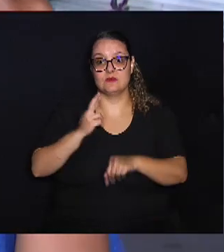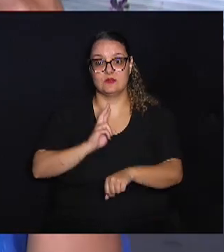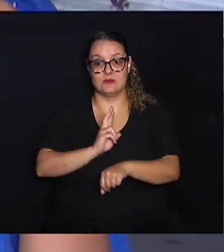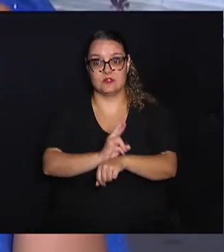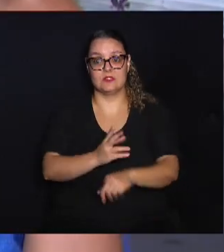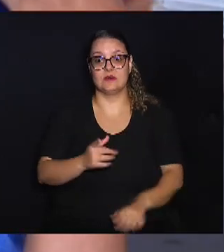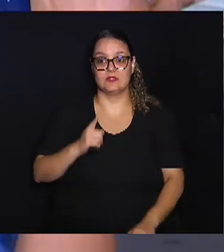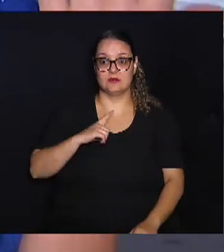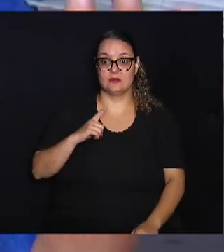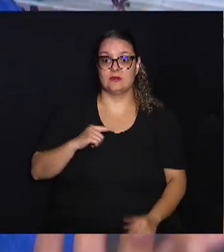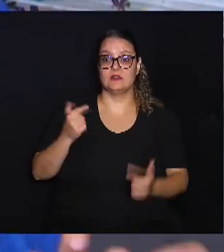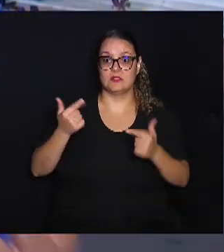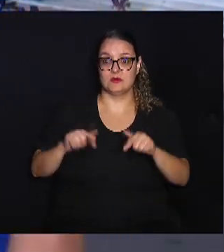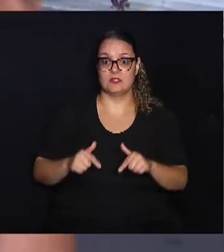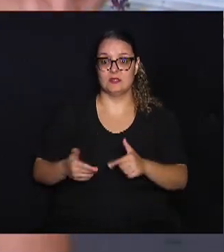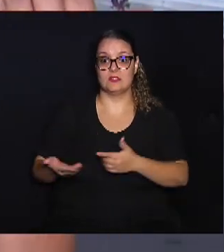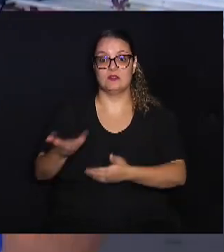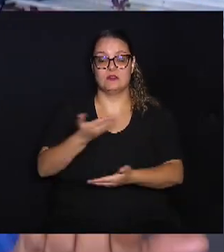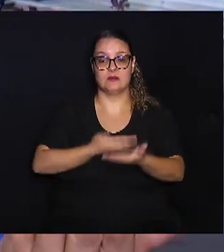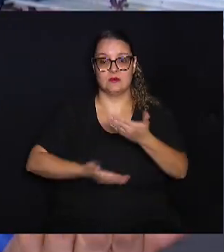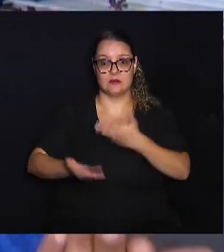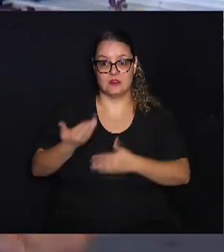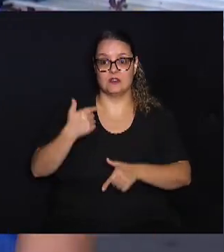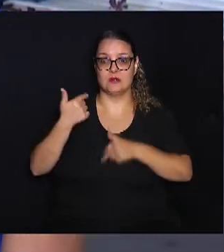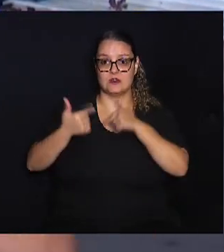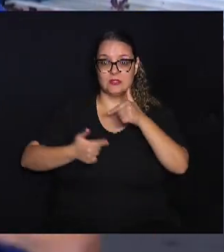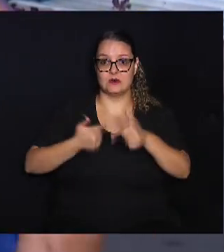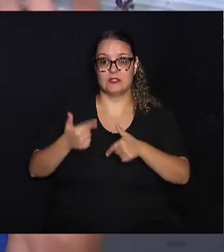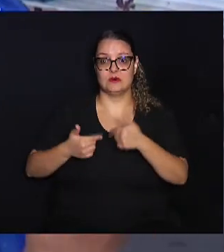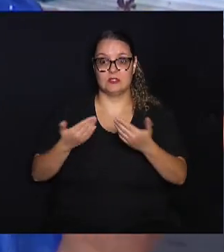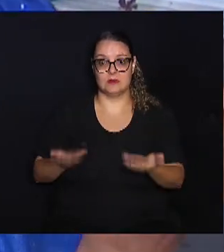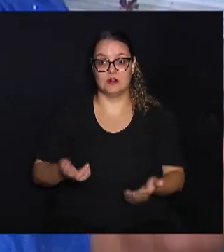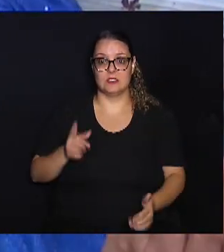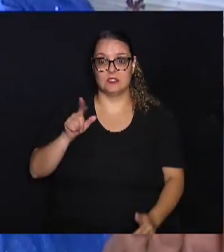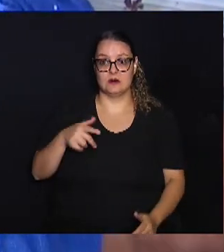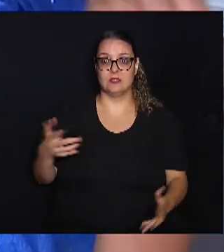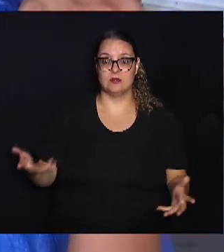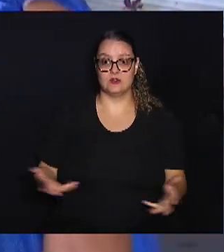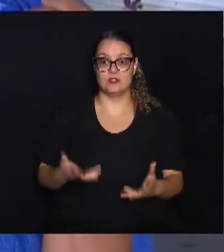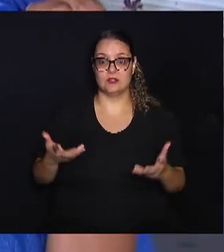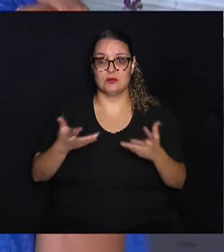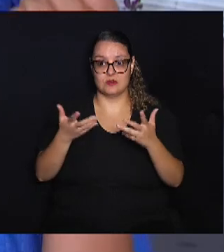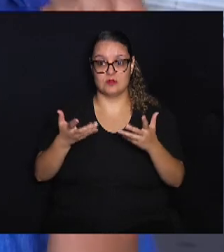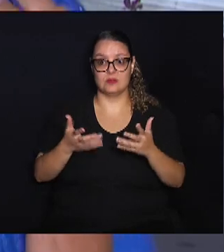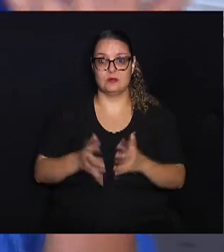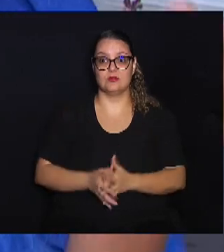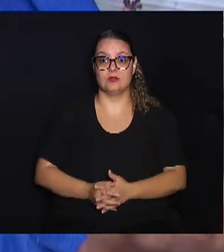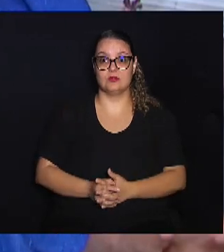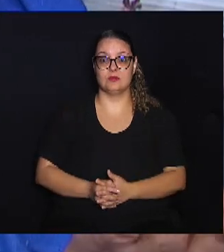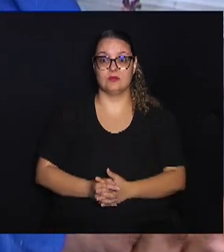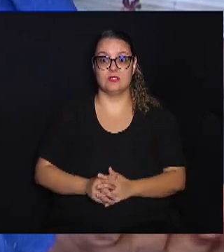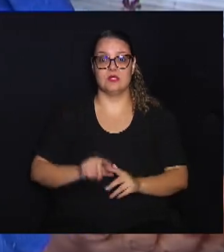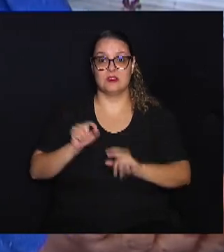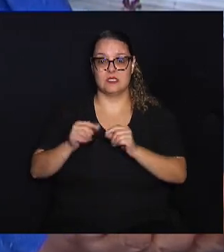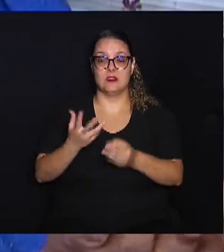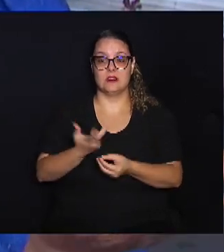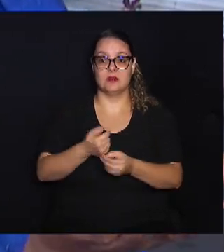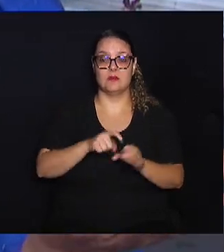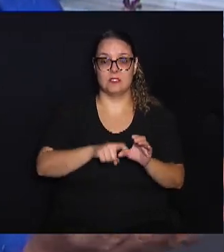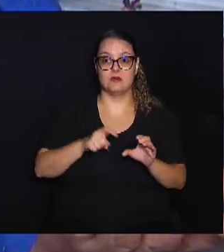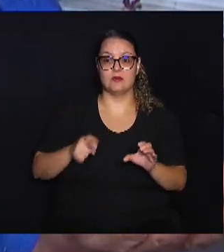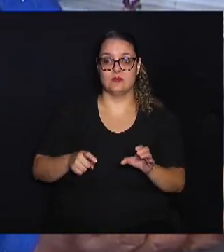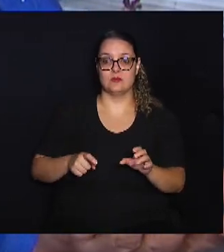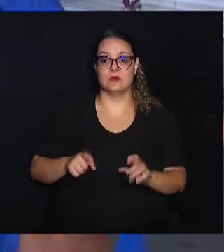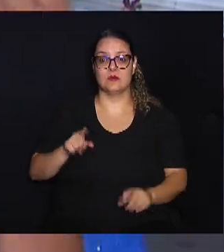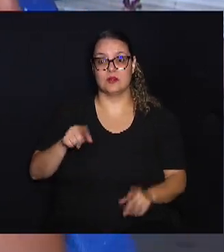um lugar onde você compartilhar o seu trabalho, né? Então isso estimula muito quem é artista independente, né? É